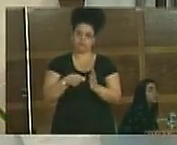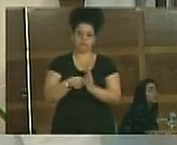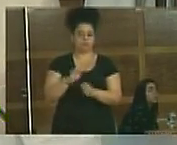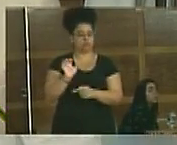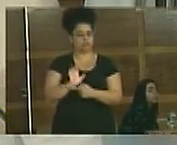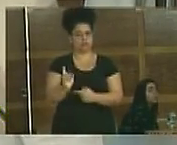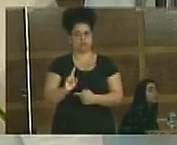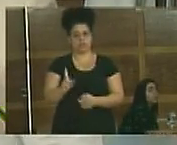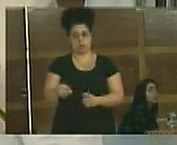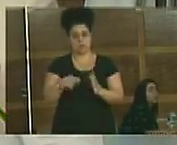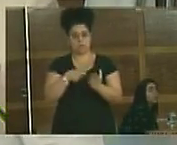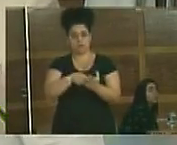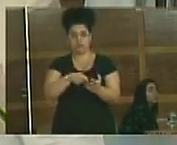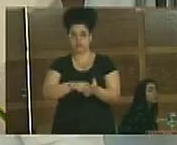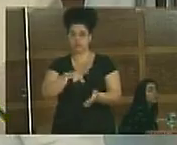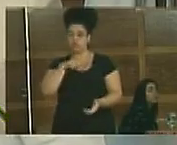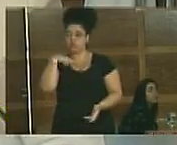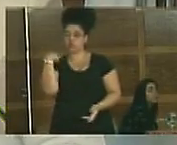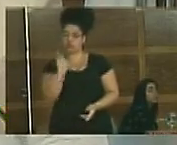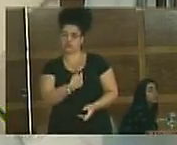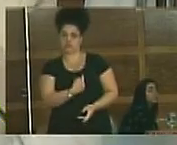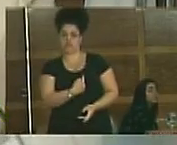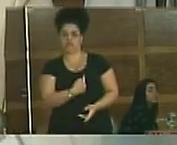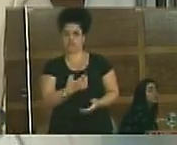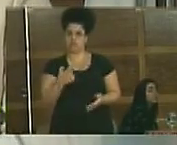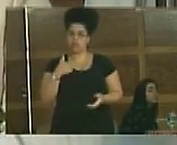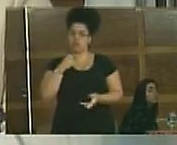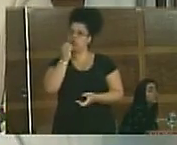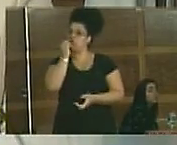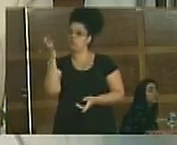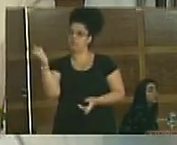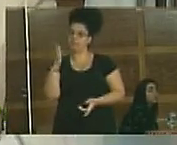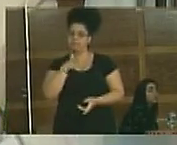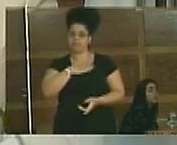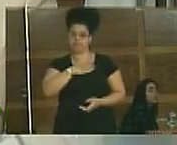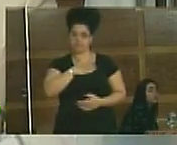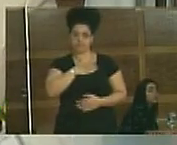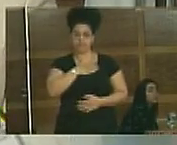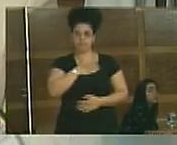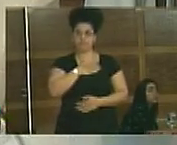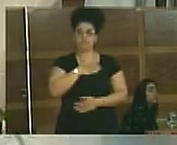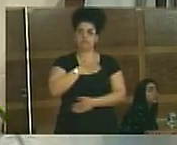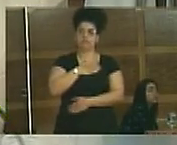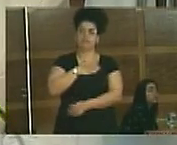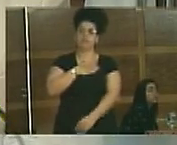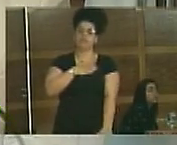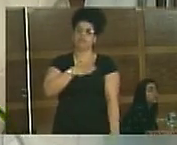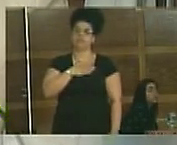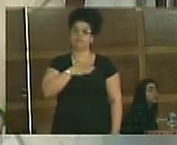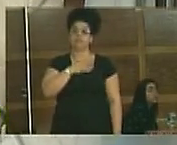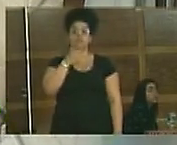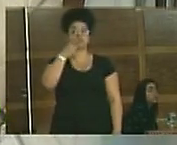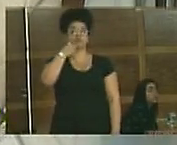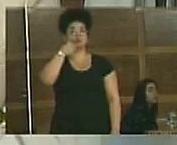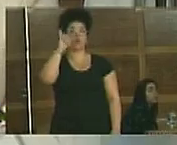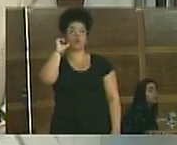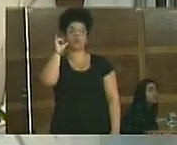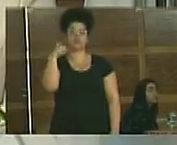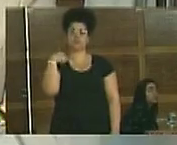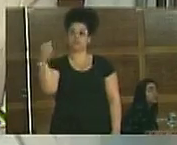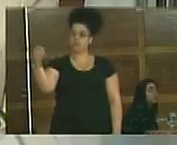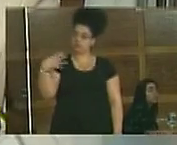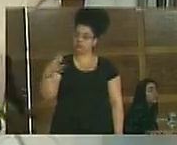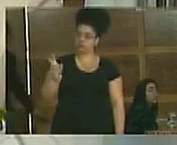é obrigação nossa aqui. Então, está aqui a minha denúncia, como eu vou... Ontem, eu venho